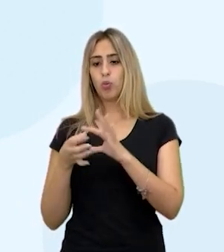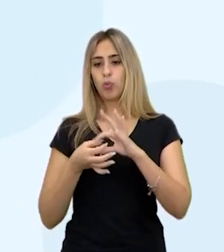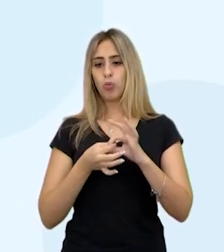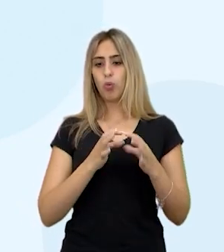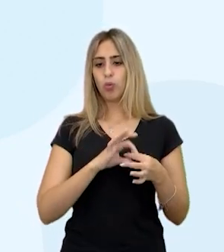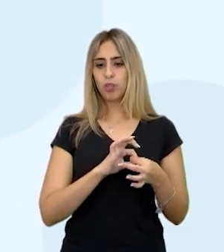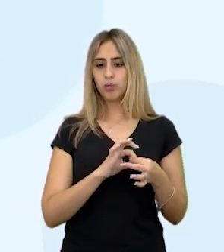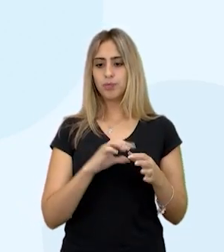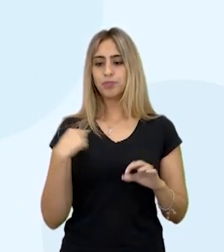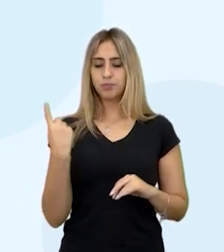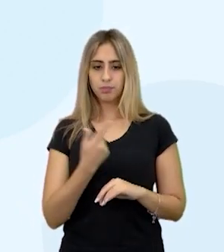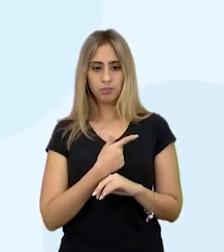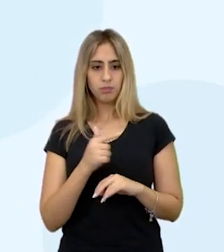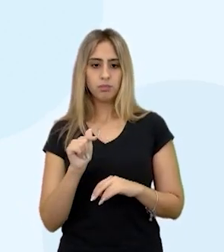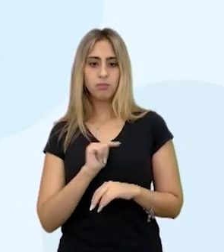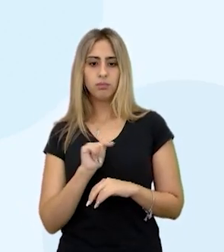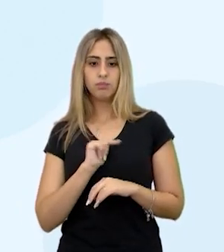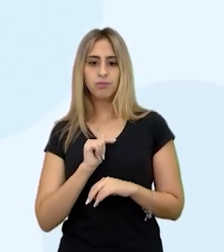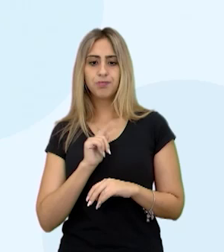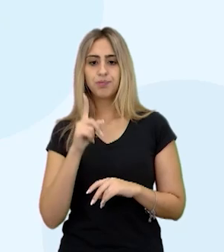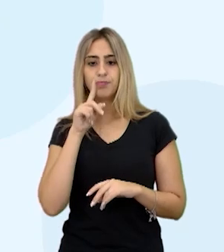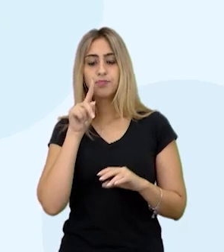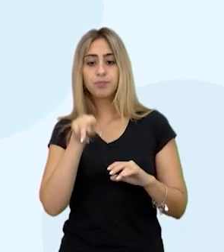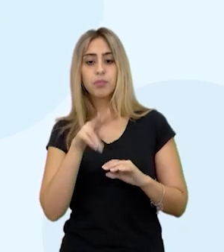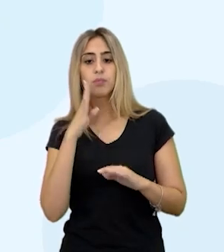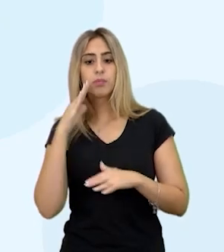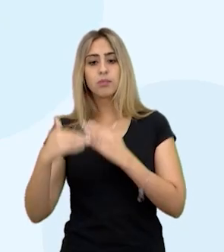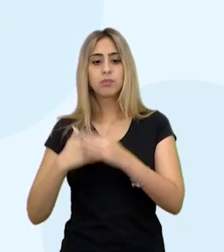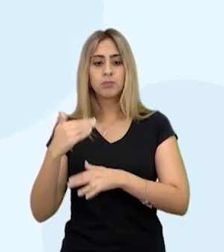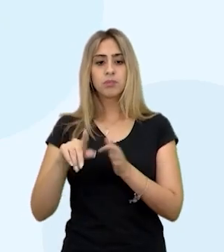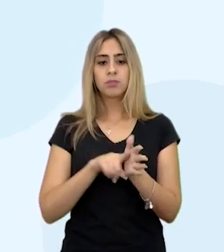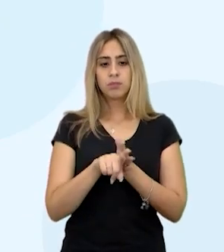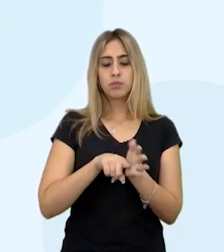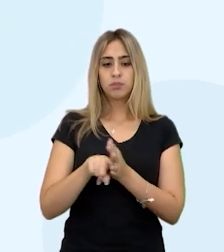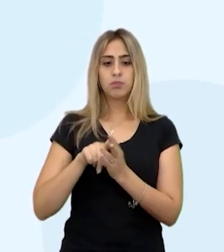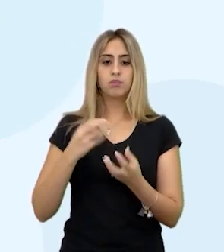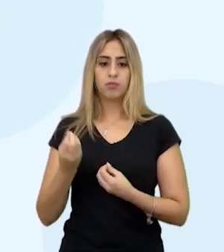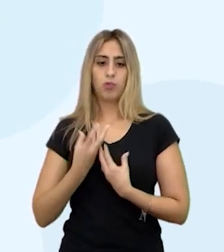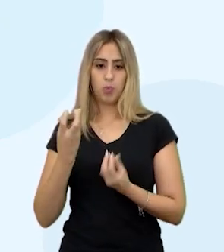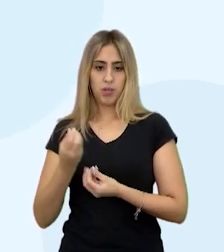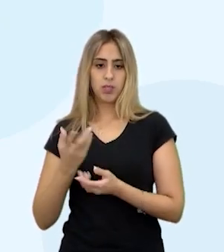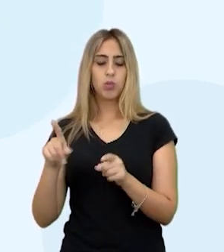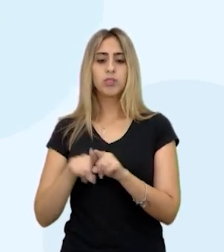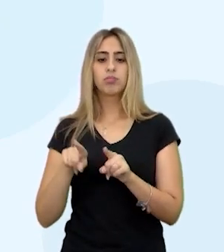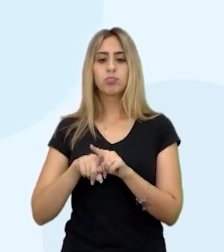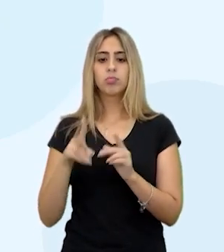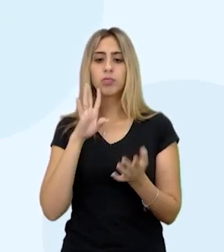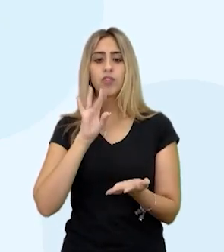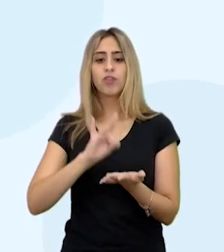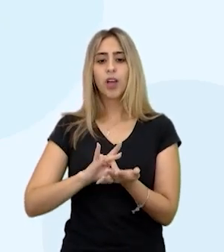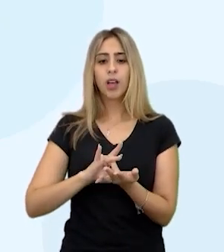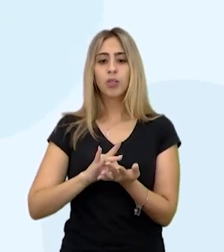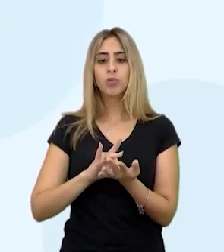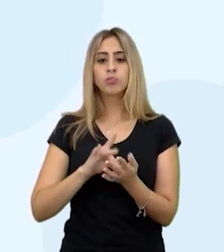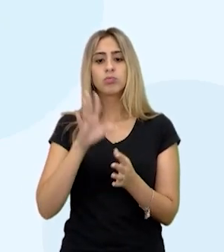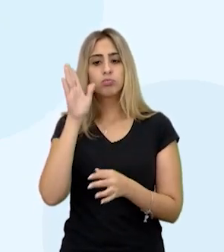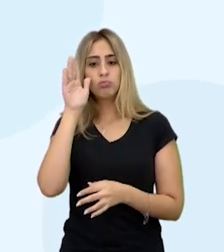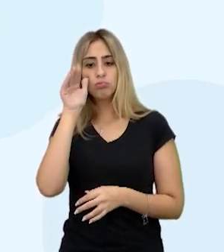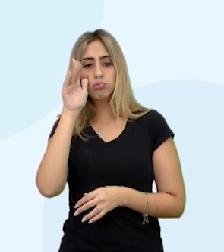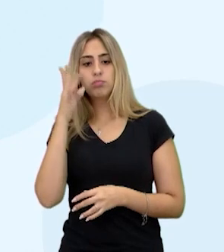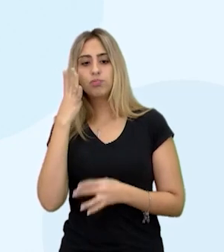temos a habilidade de identificar e selecionar e processar e analisar dados, fatos e evidências com curiosidade,